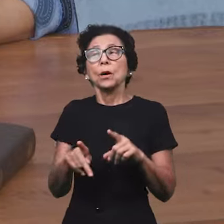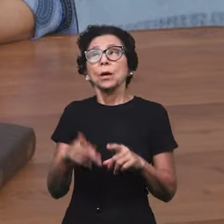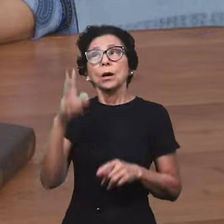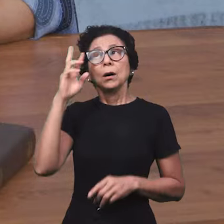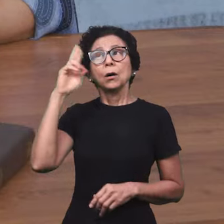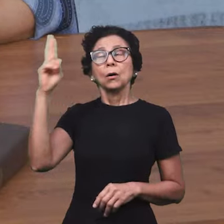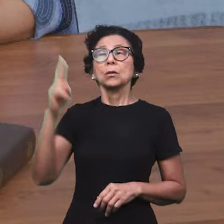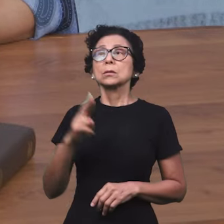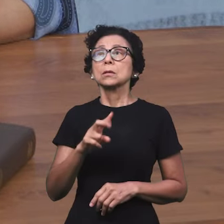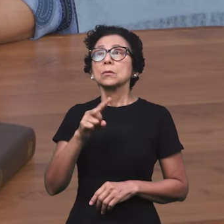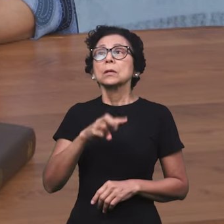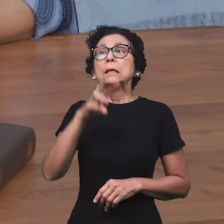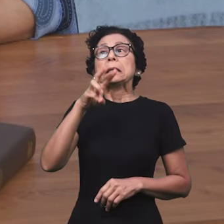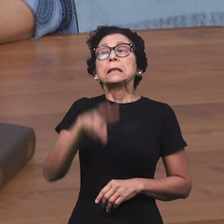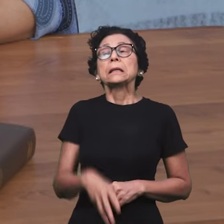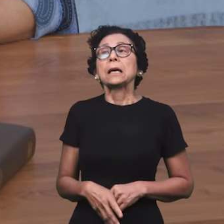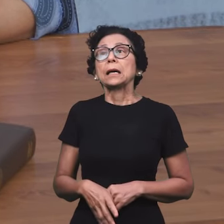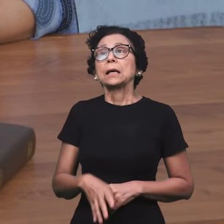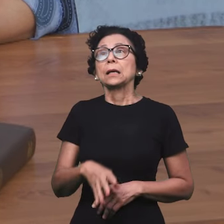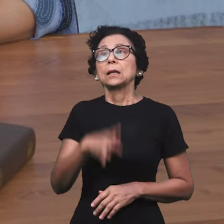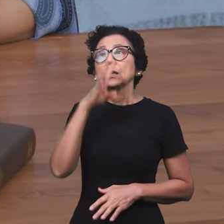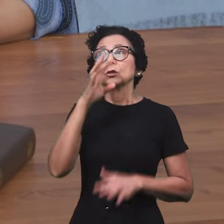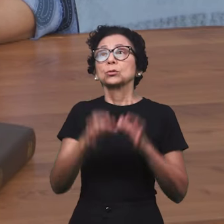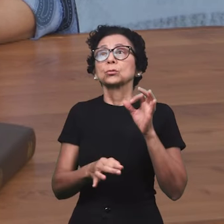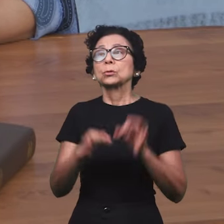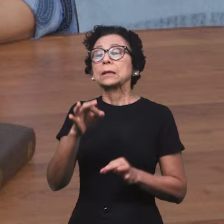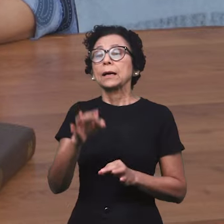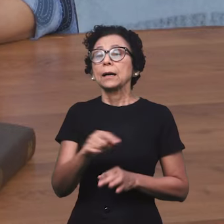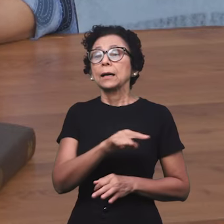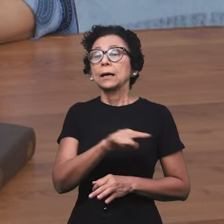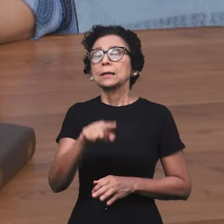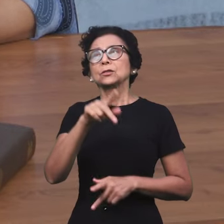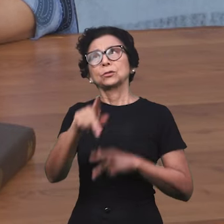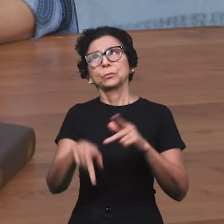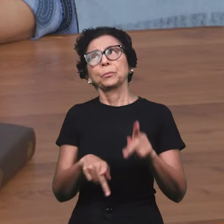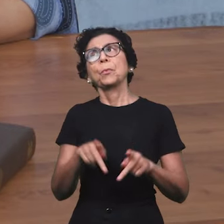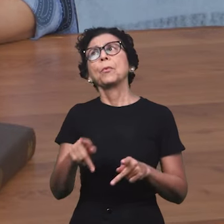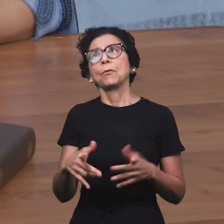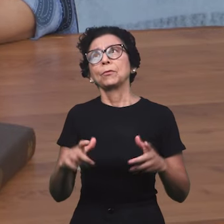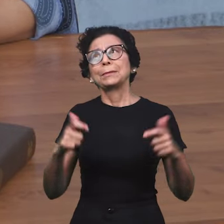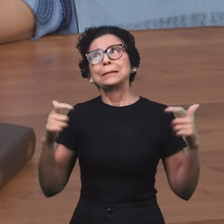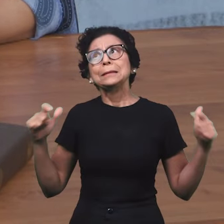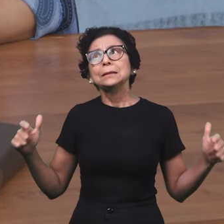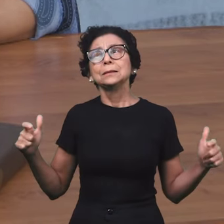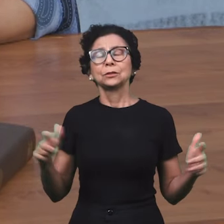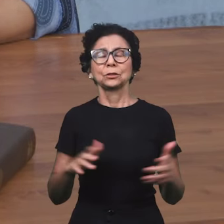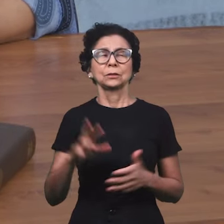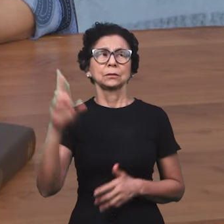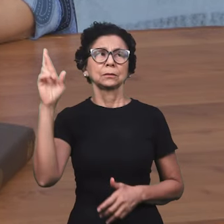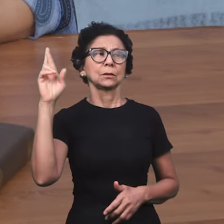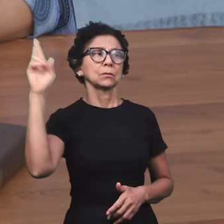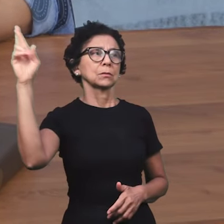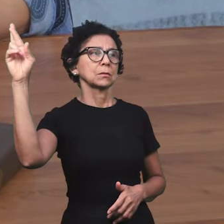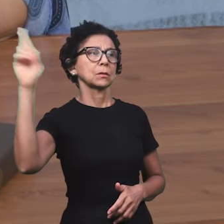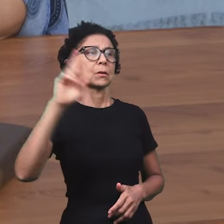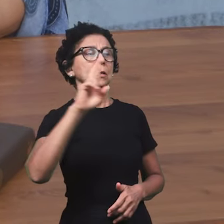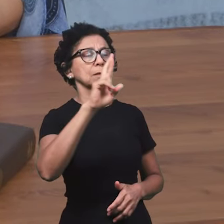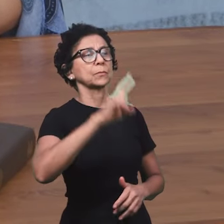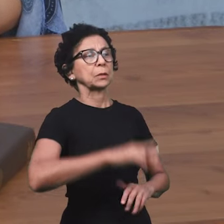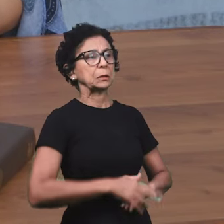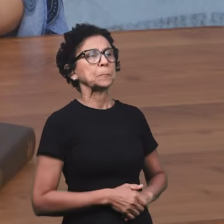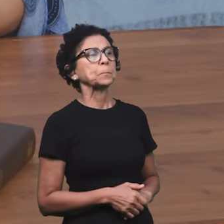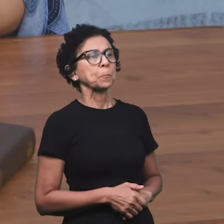a este tão grande povo? Então Deus disse a Salomão: porquanto houve isto no